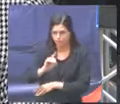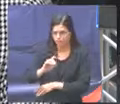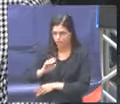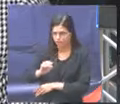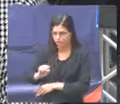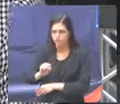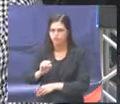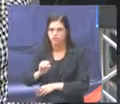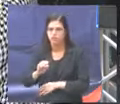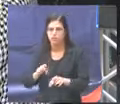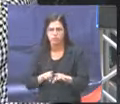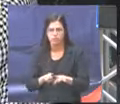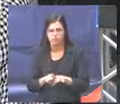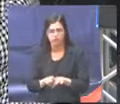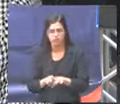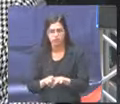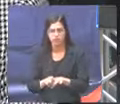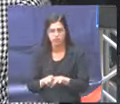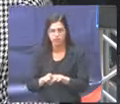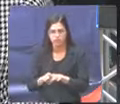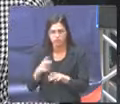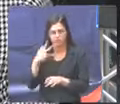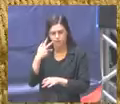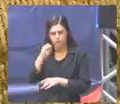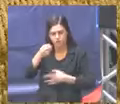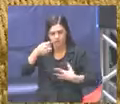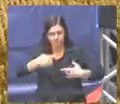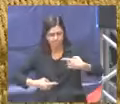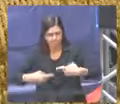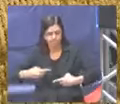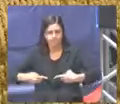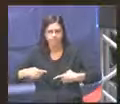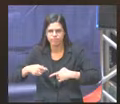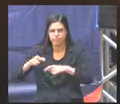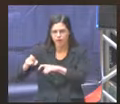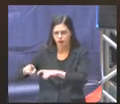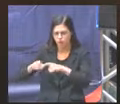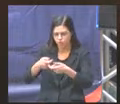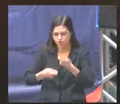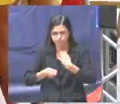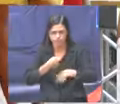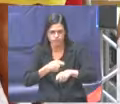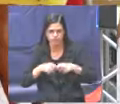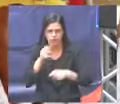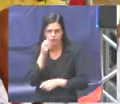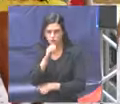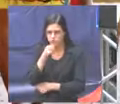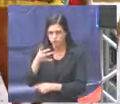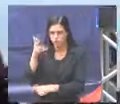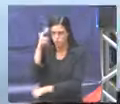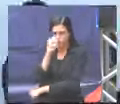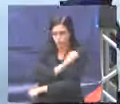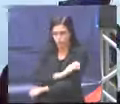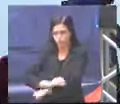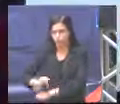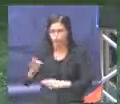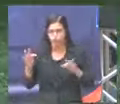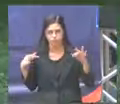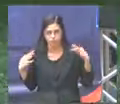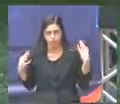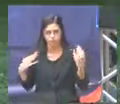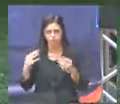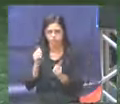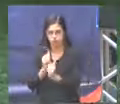Em paralelo a isso, fomentamos o debate sobre agronegócio, energia, cultura, turismo e